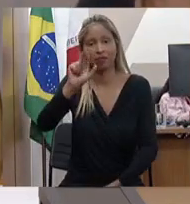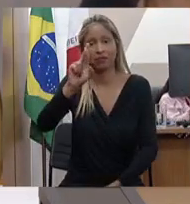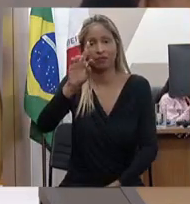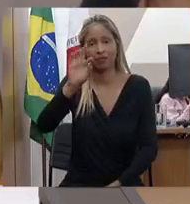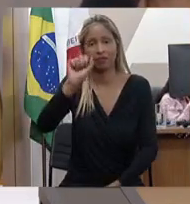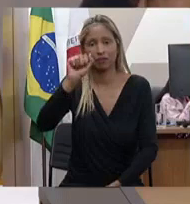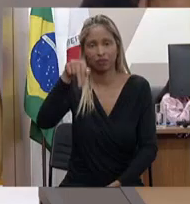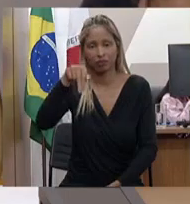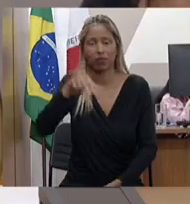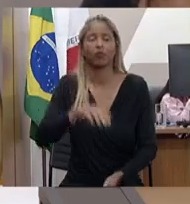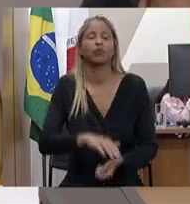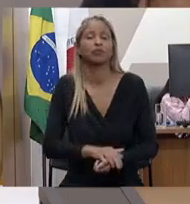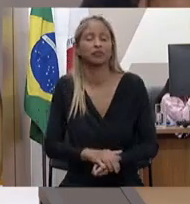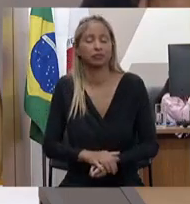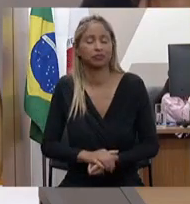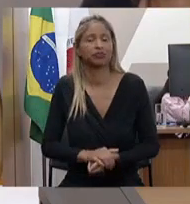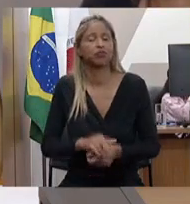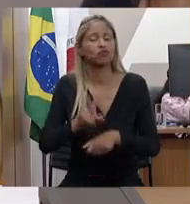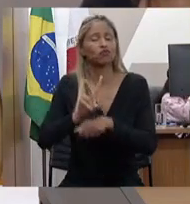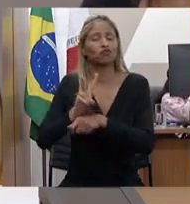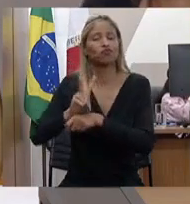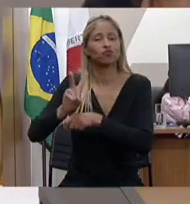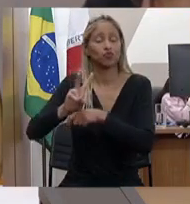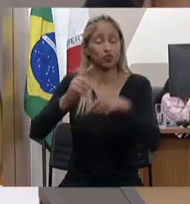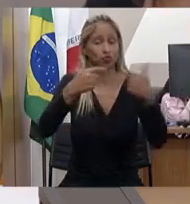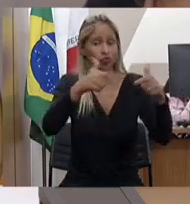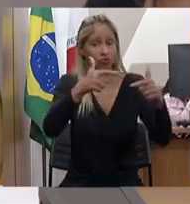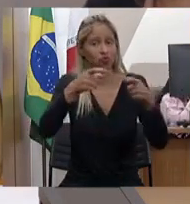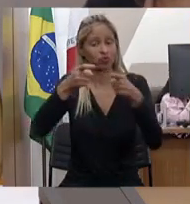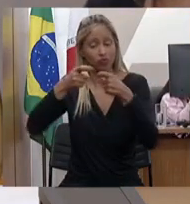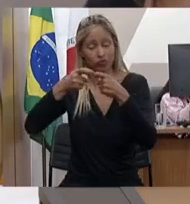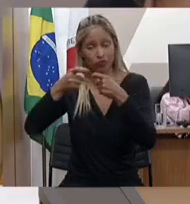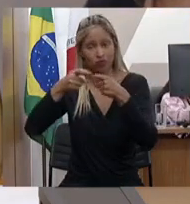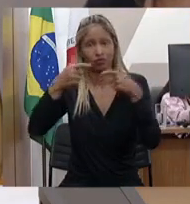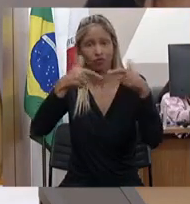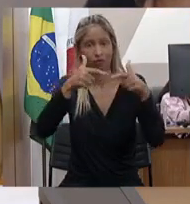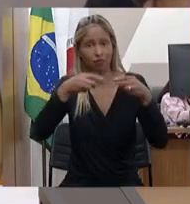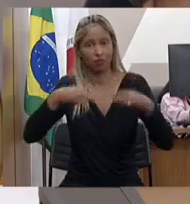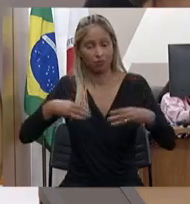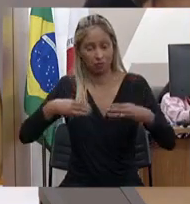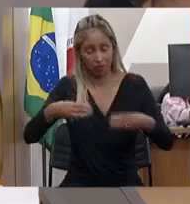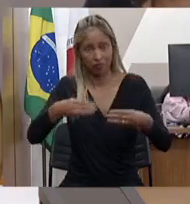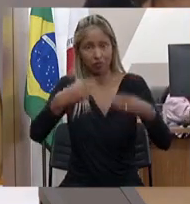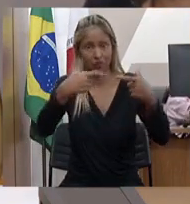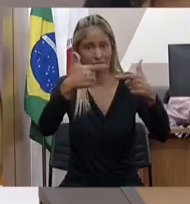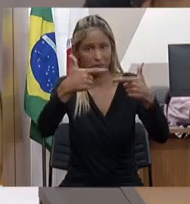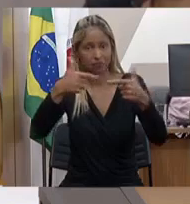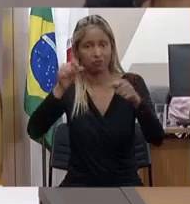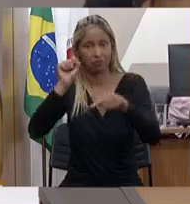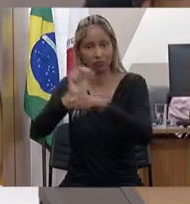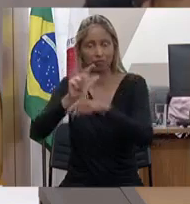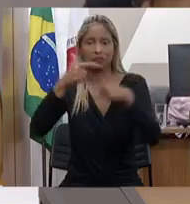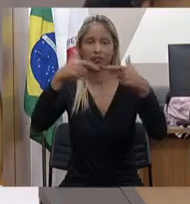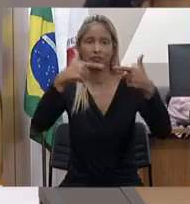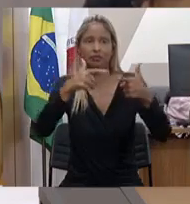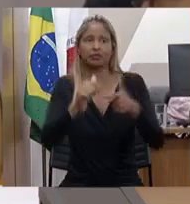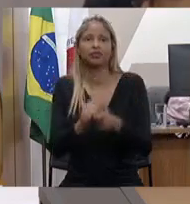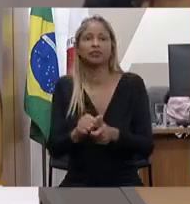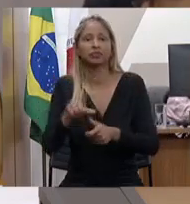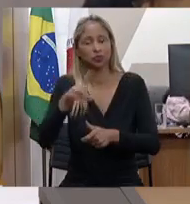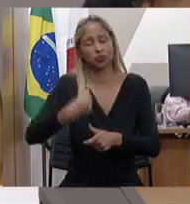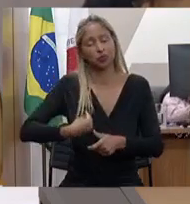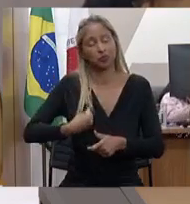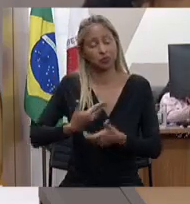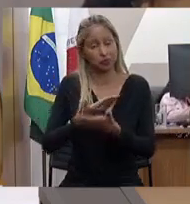Marinho da Silva auditor fiscal do trabalho médico do trabalho do Ministério do Trabalho e Emprego para sua